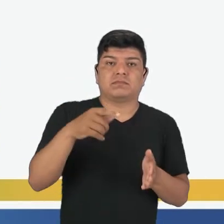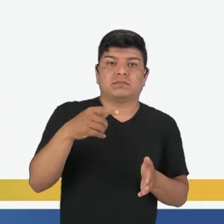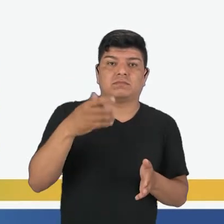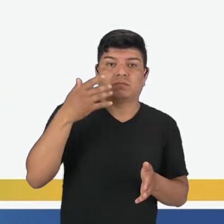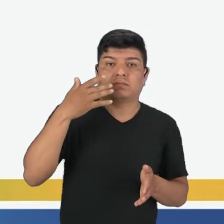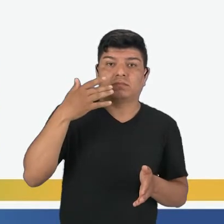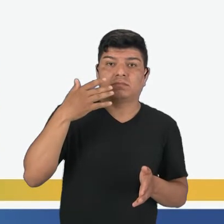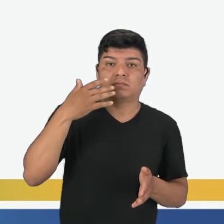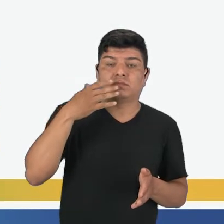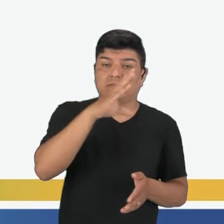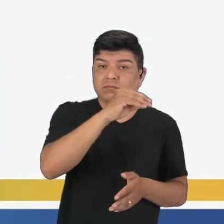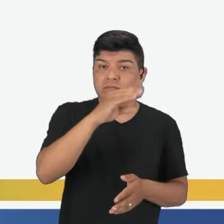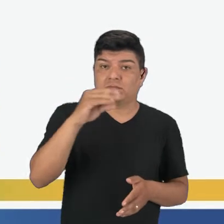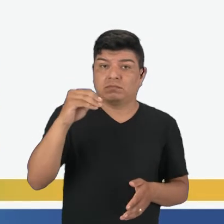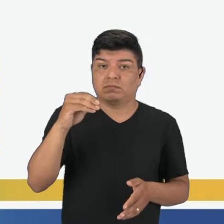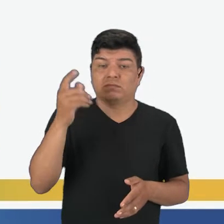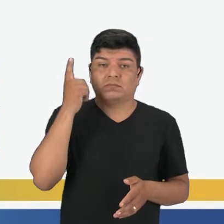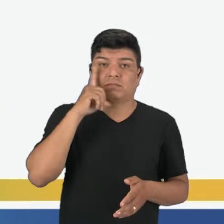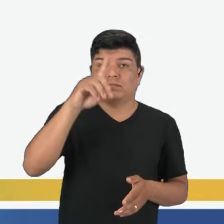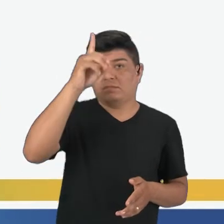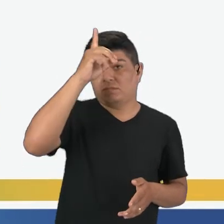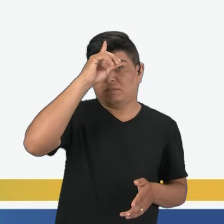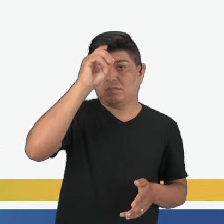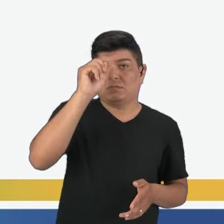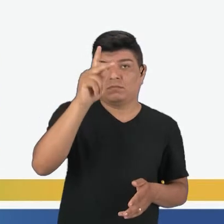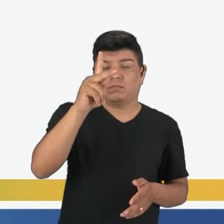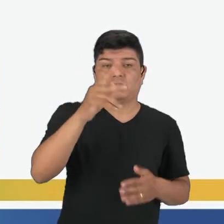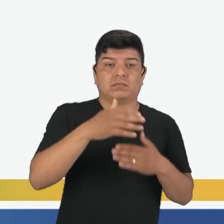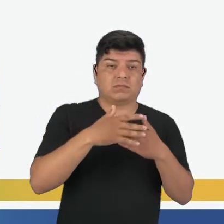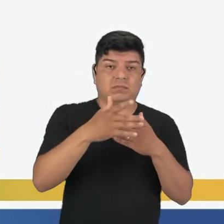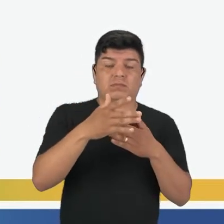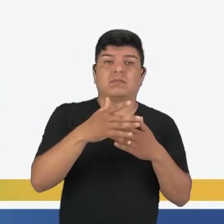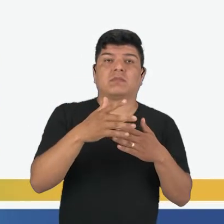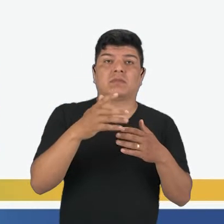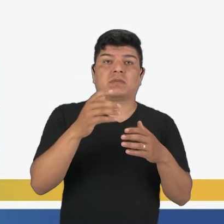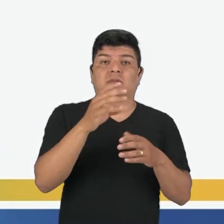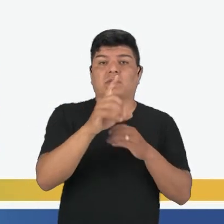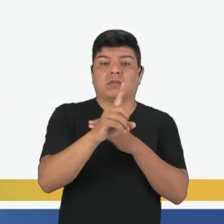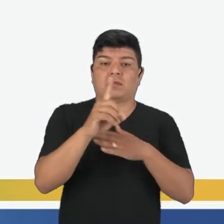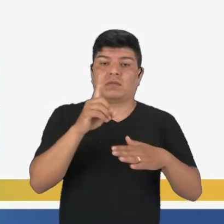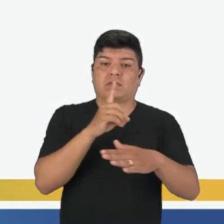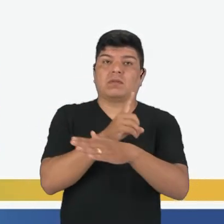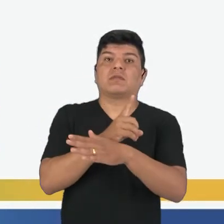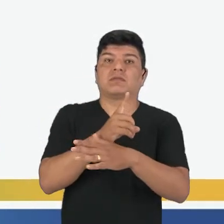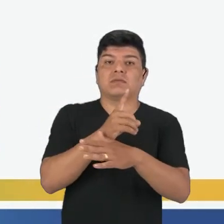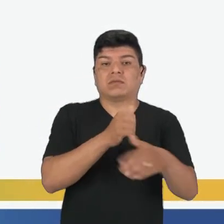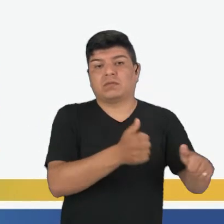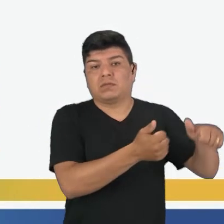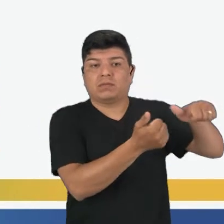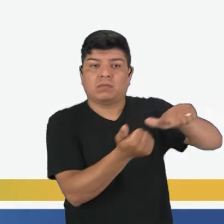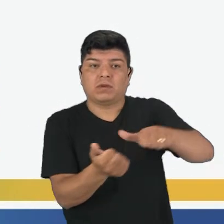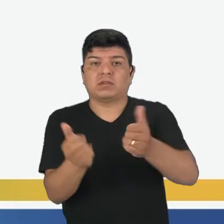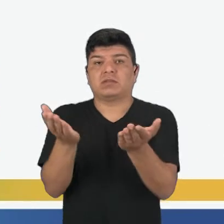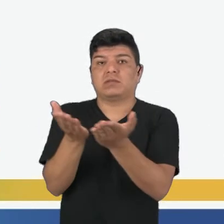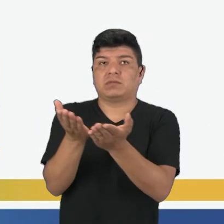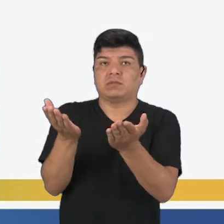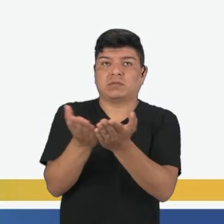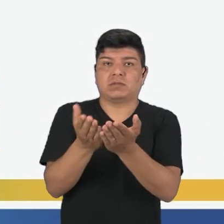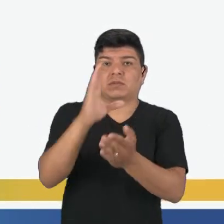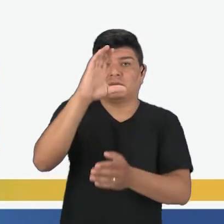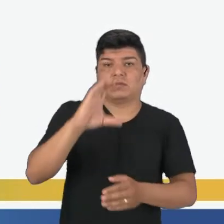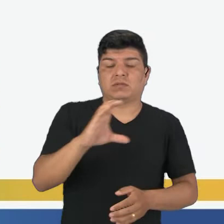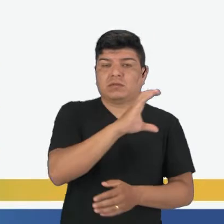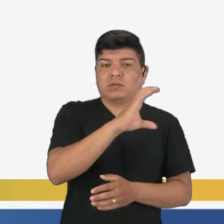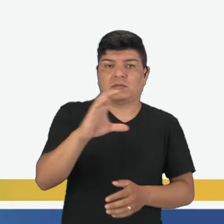menino atinge a maturidade, não é? Então, iniciação ou passagem em sociedades tribais, batismo cristão, crisma